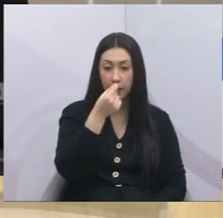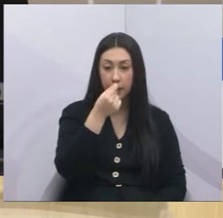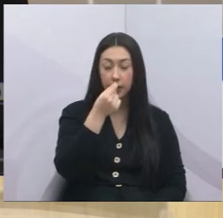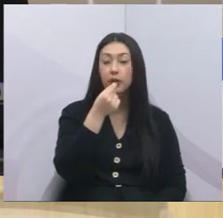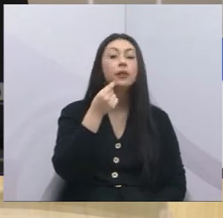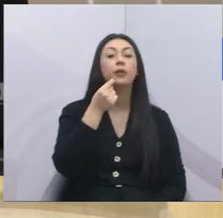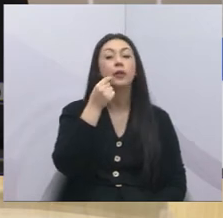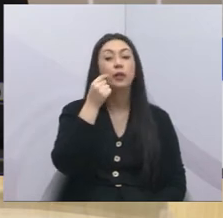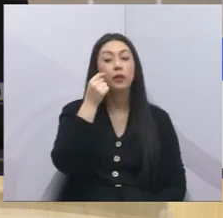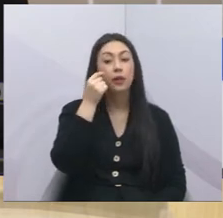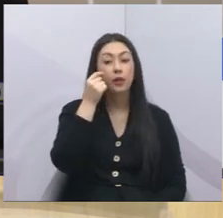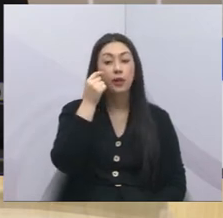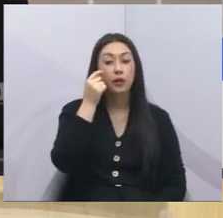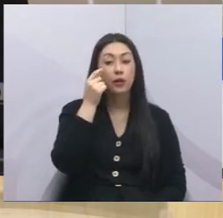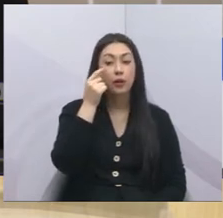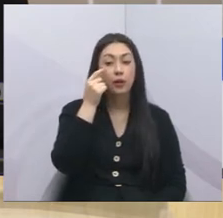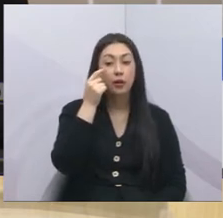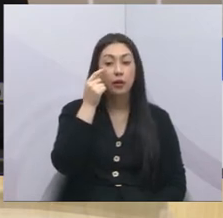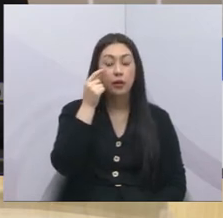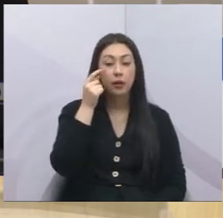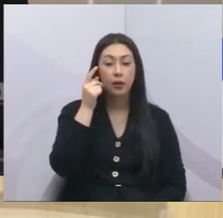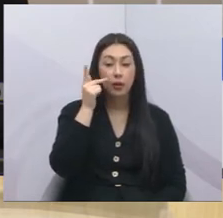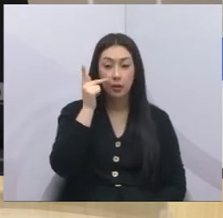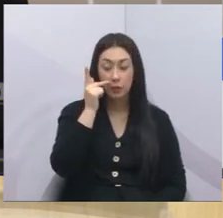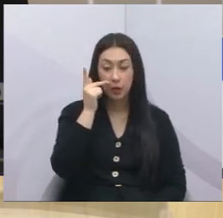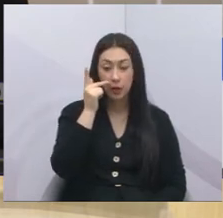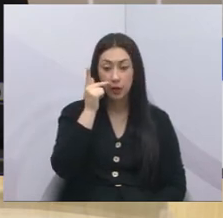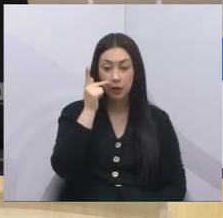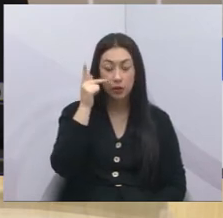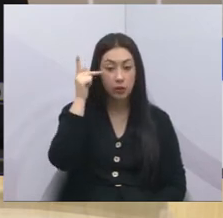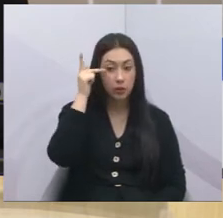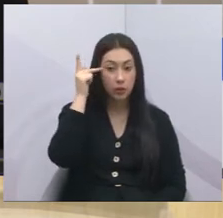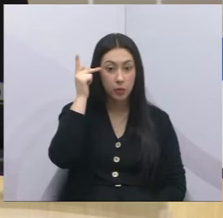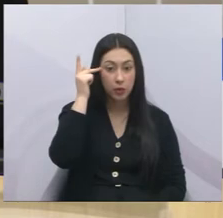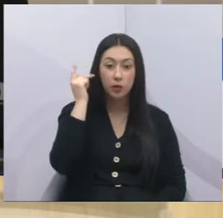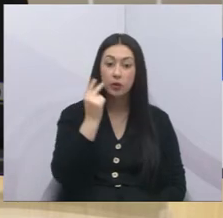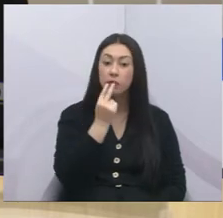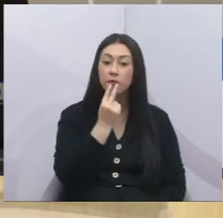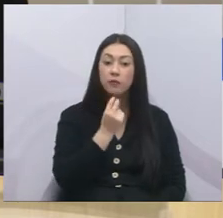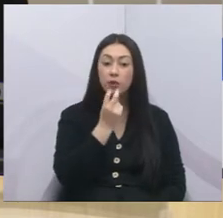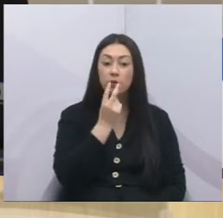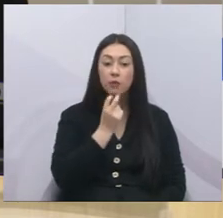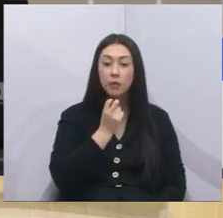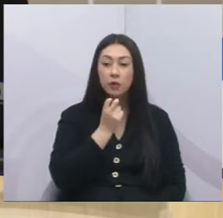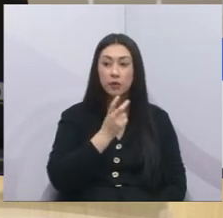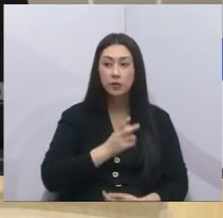Condutores, Paulinho do Esporte e Valmir do Parque Meia Lua.